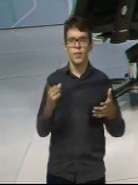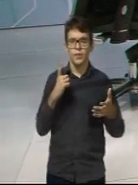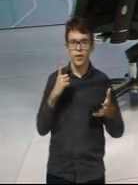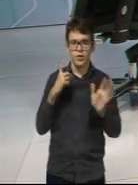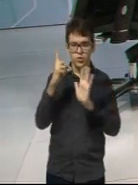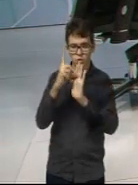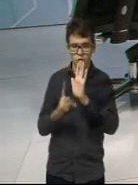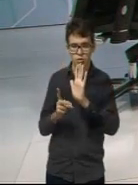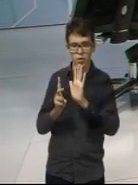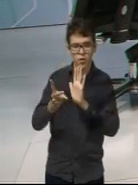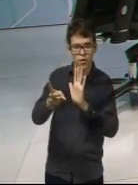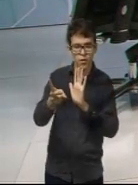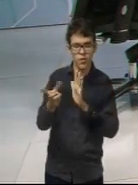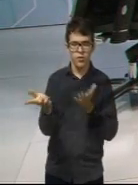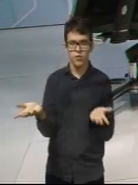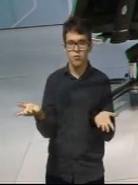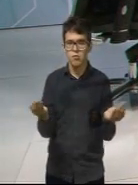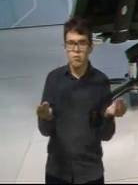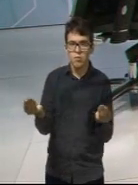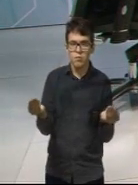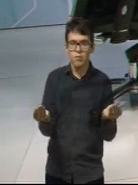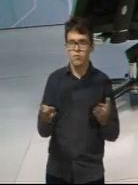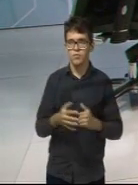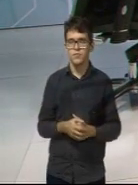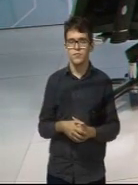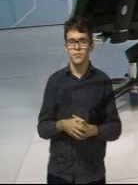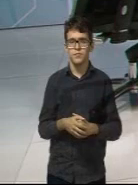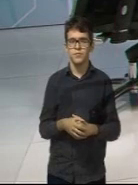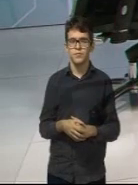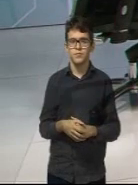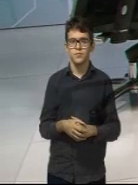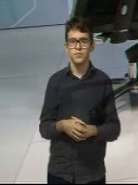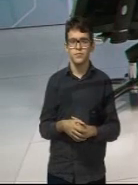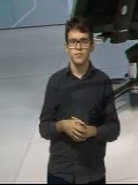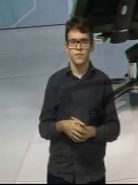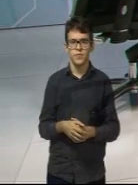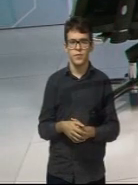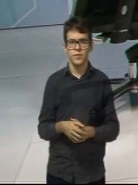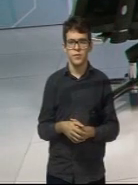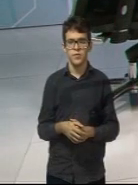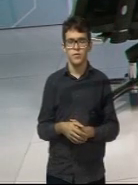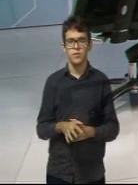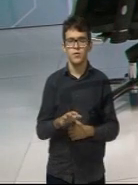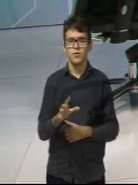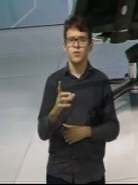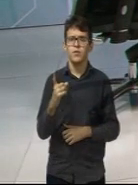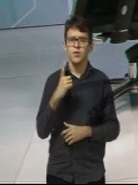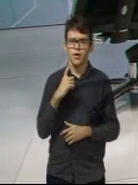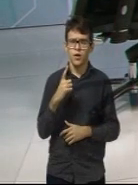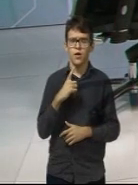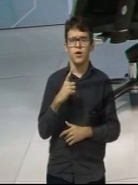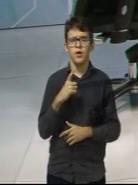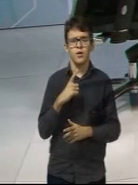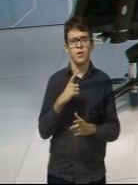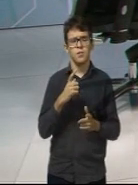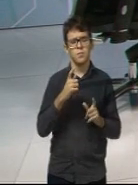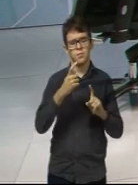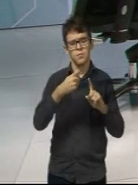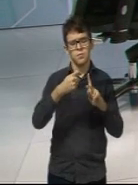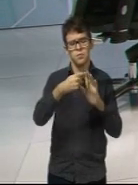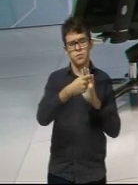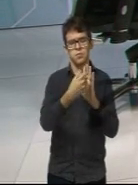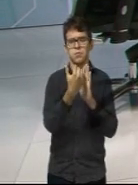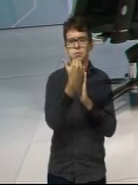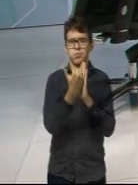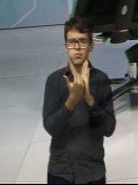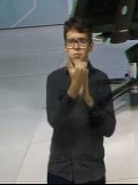assim. Eu me insurjo contra essa palavra privilégio, porque não são descontados todo mês um peso pesado